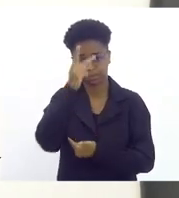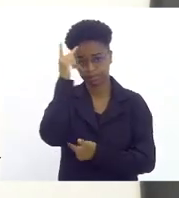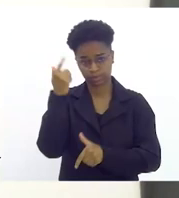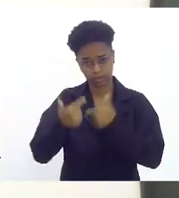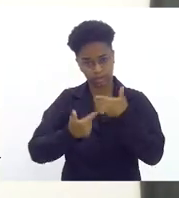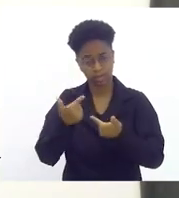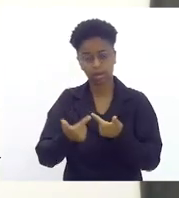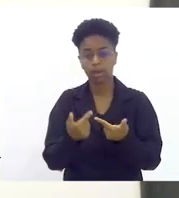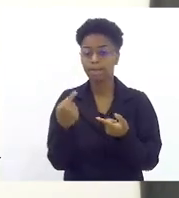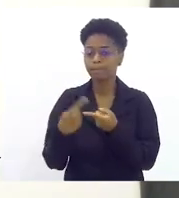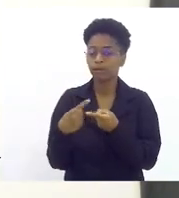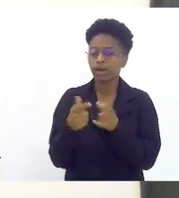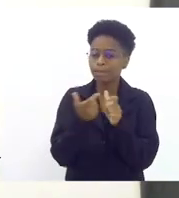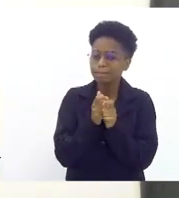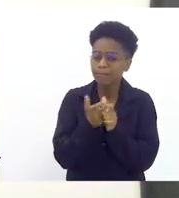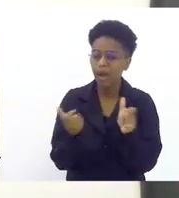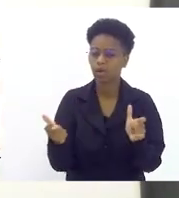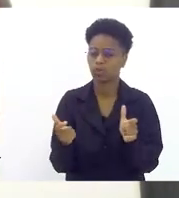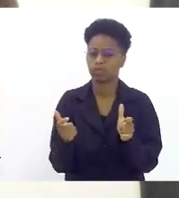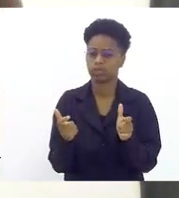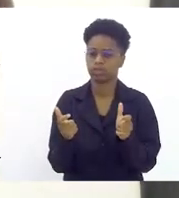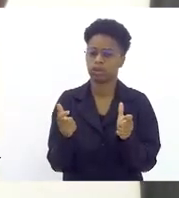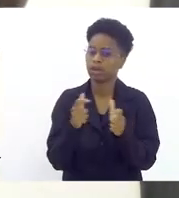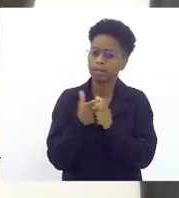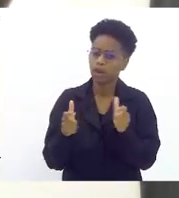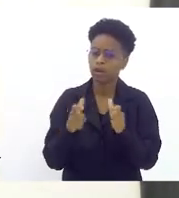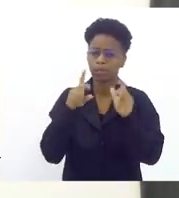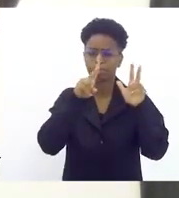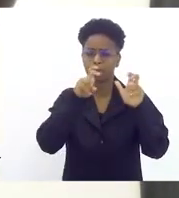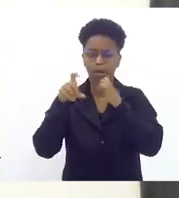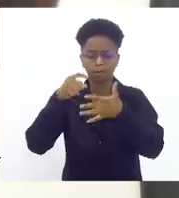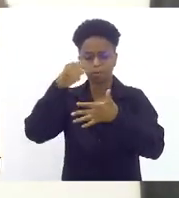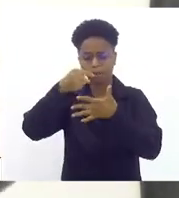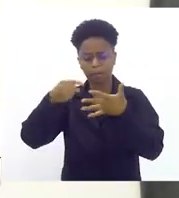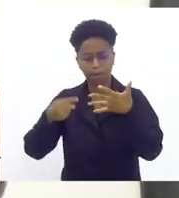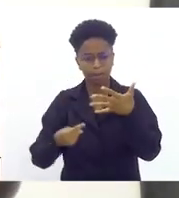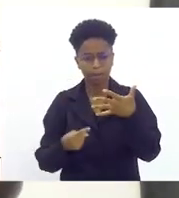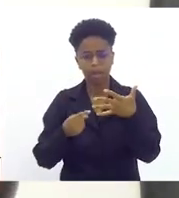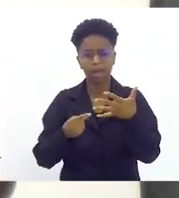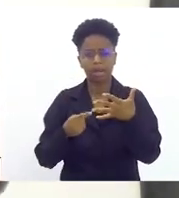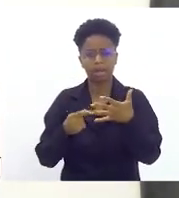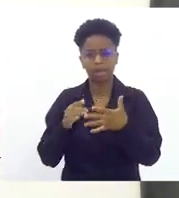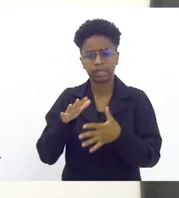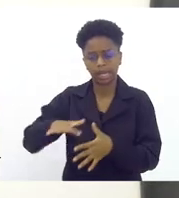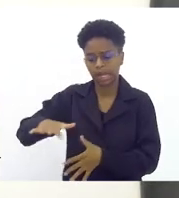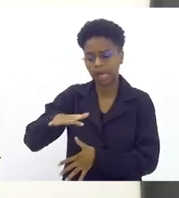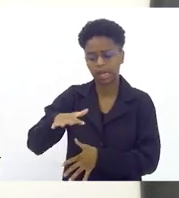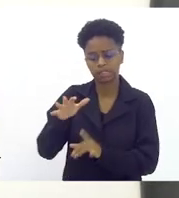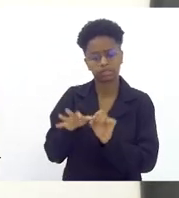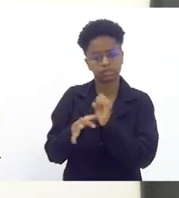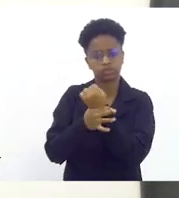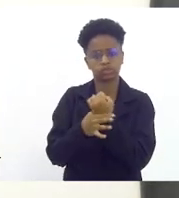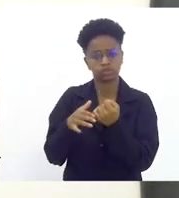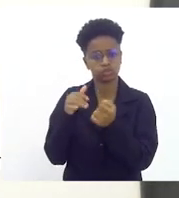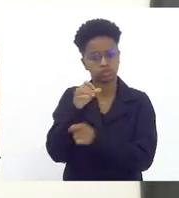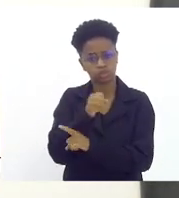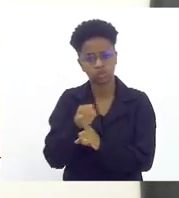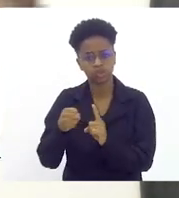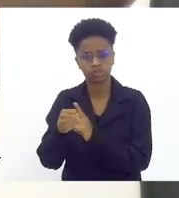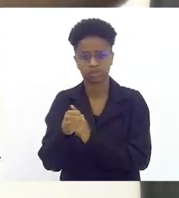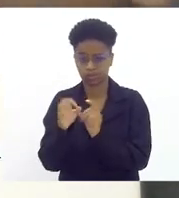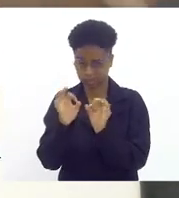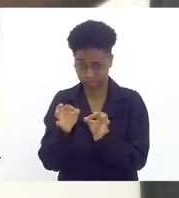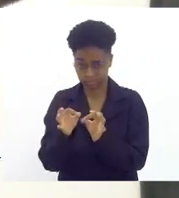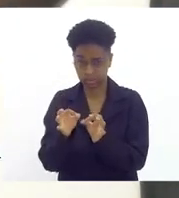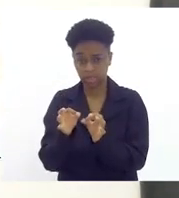porque a maioria das questões que estão inseridas na nossa seguridade social, né,